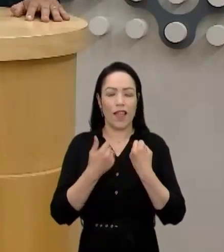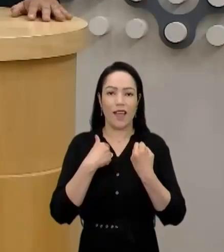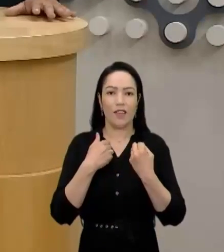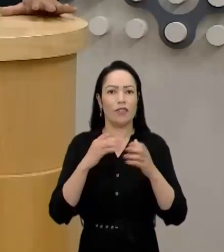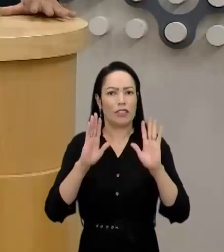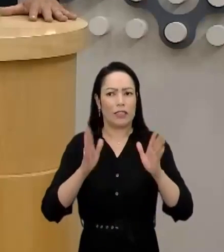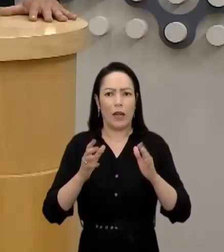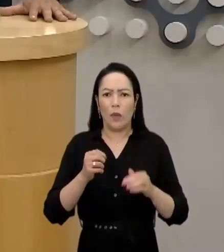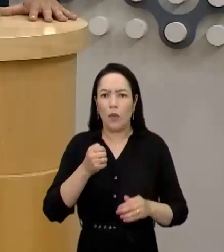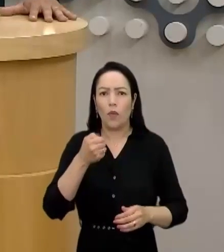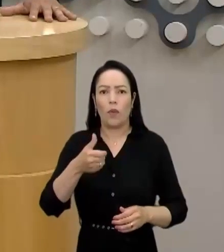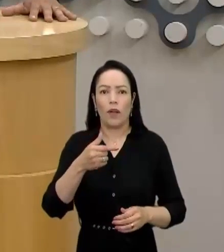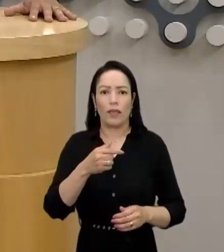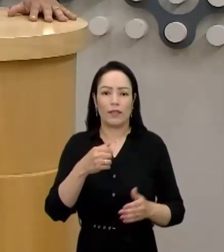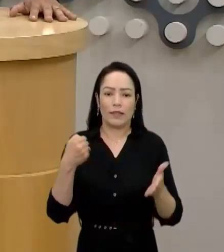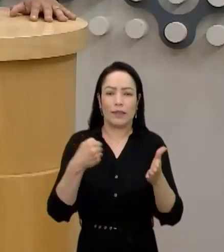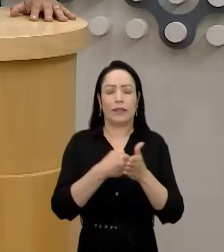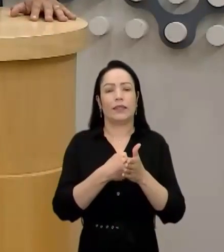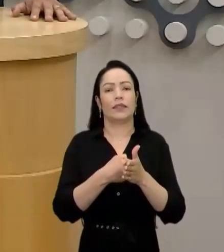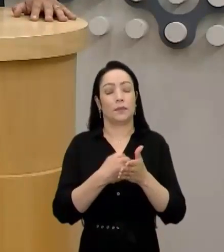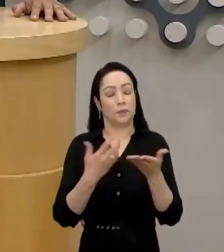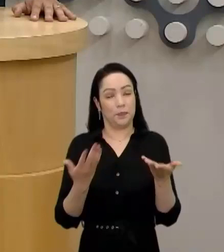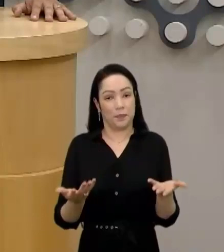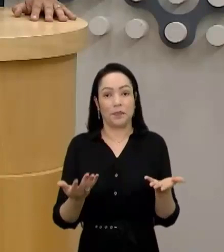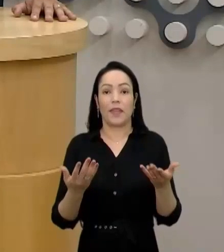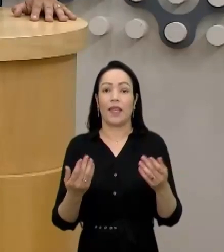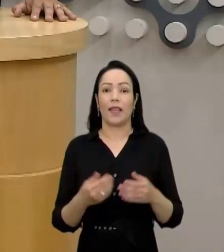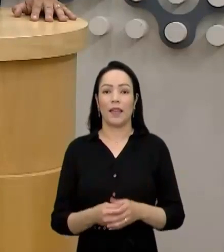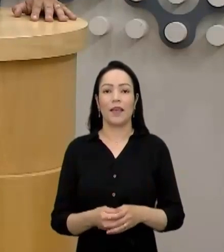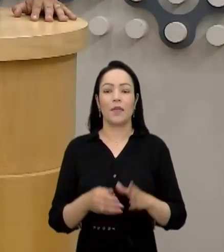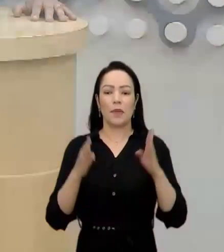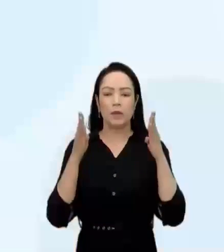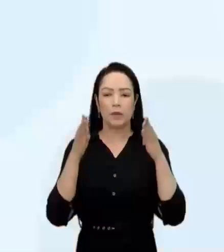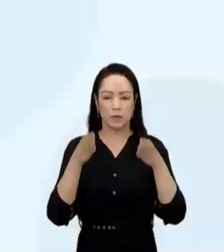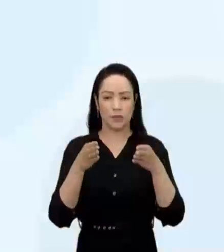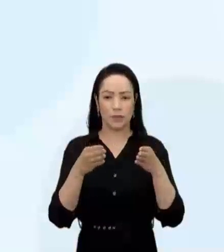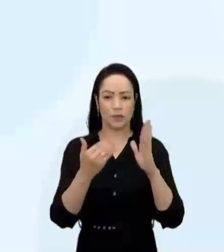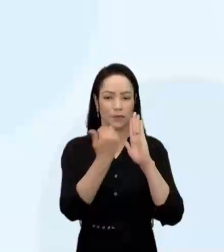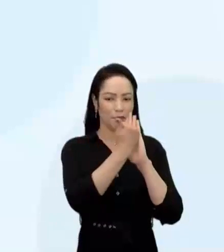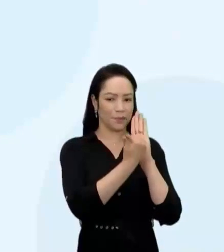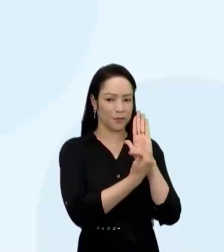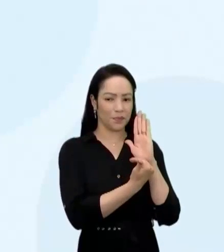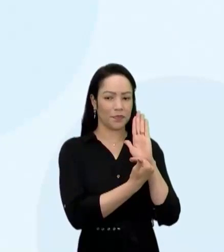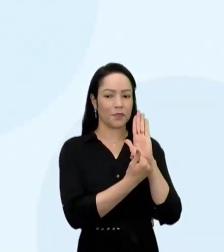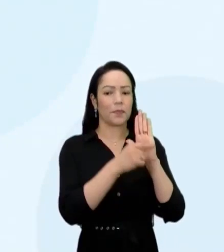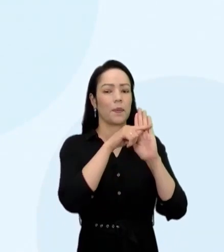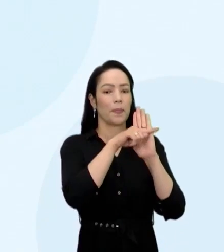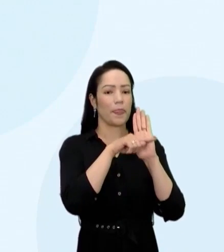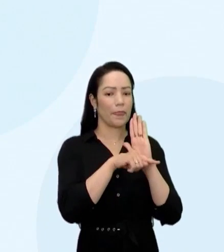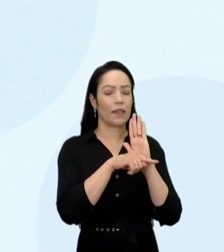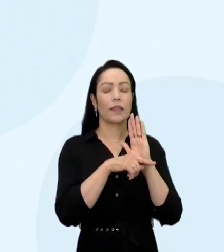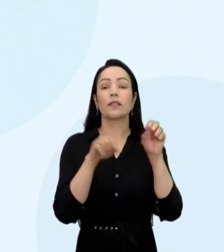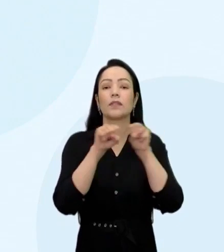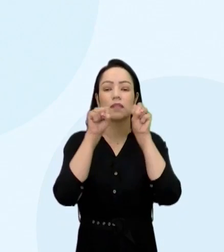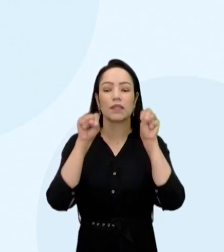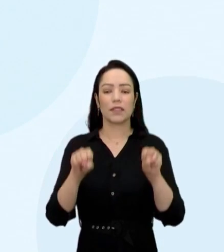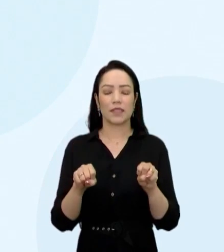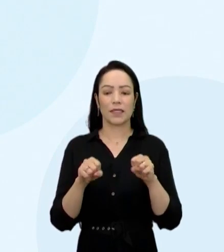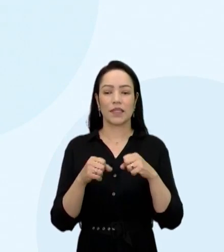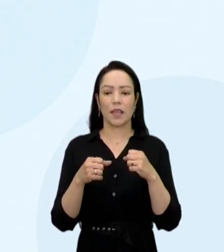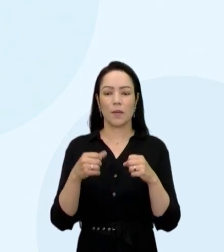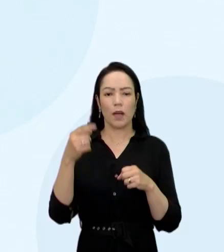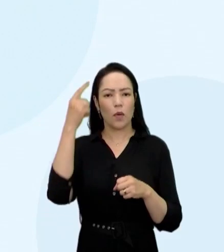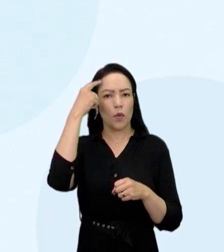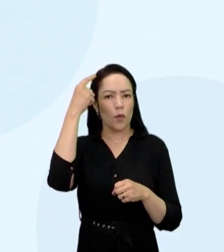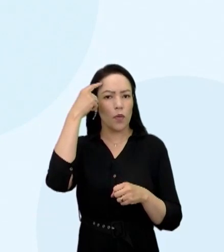com isso. Acontece muito isso. O objetivo desse componente nosso aí é analisar como os sistemas